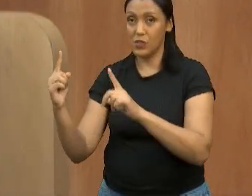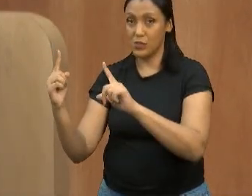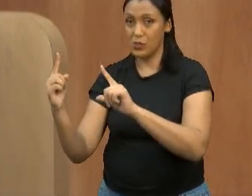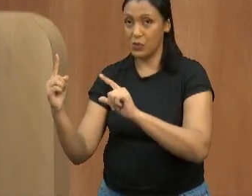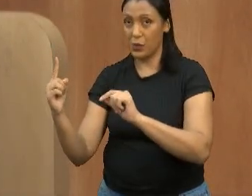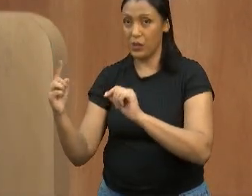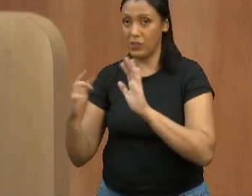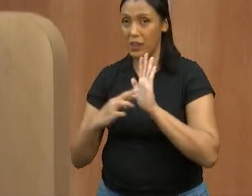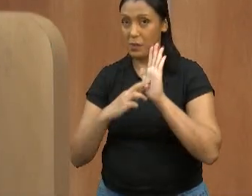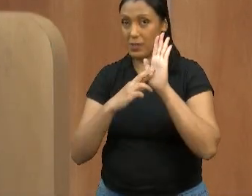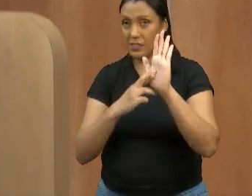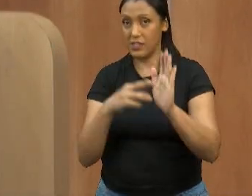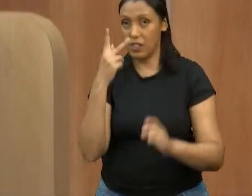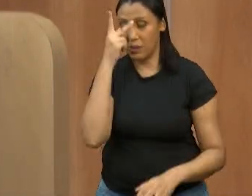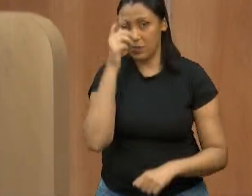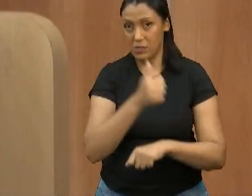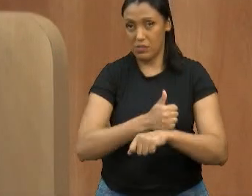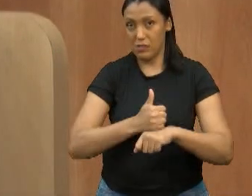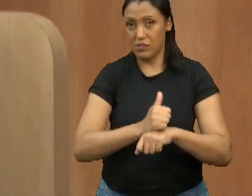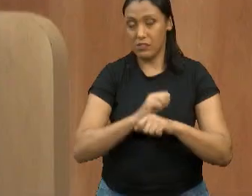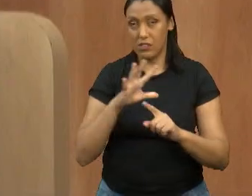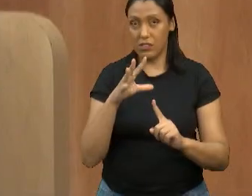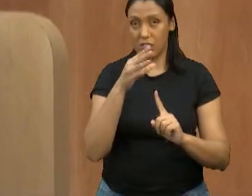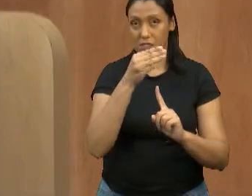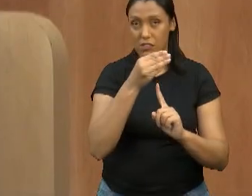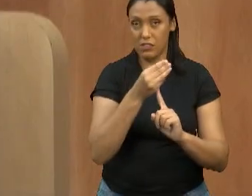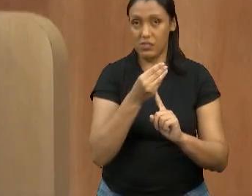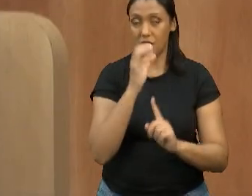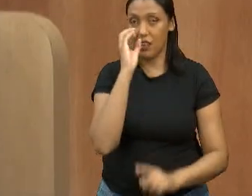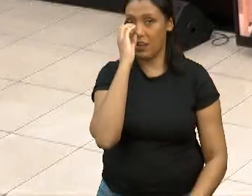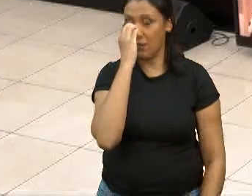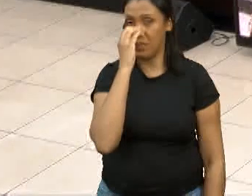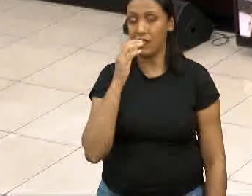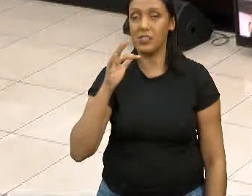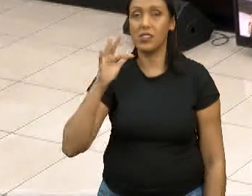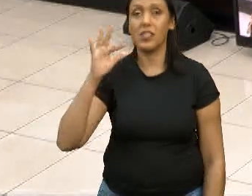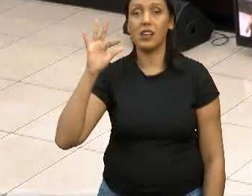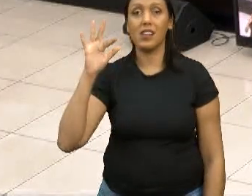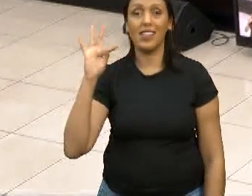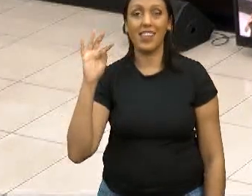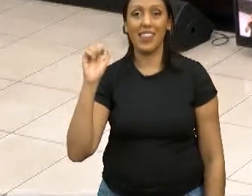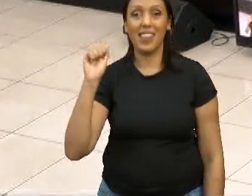dia, a senhora Tabata Pereira, a palhaça Girassol.